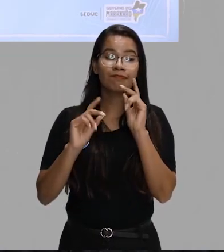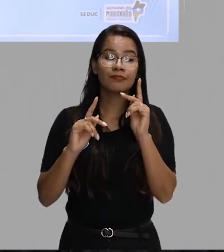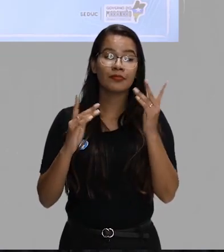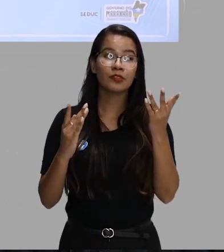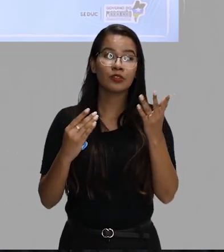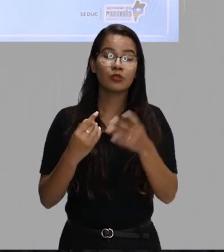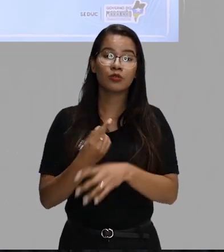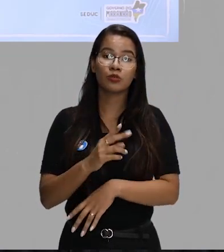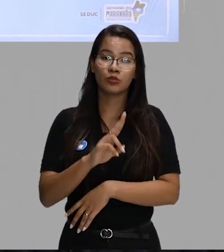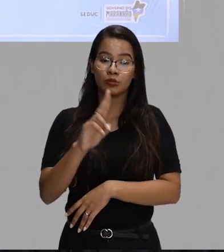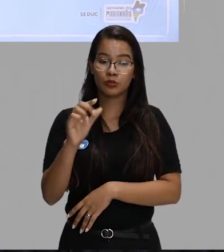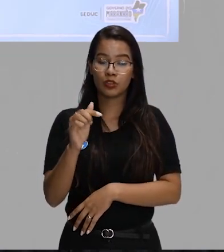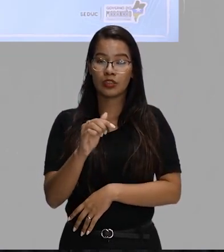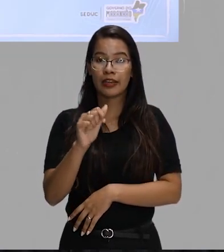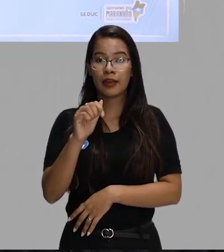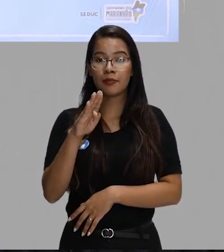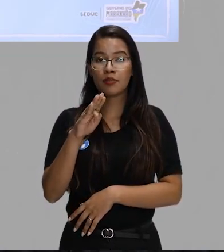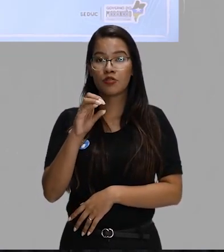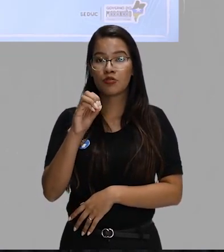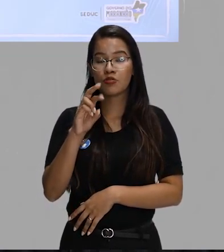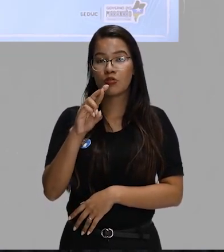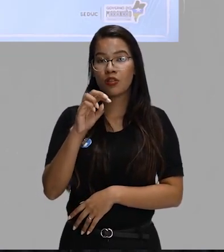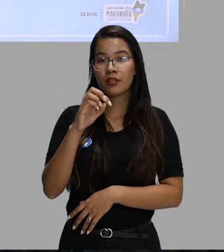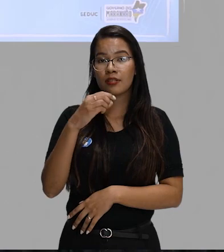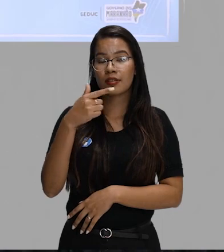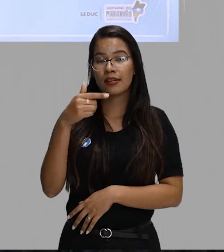de absorção. É justamente por isso